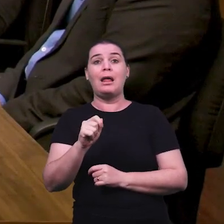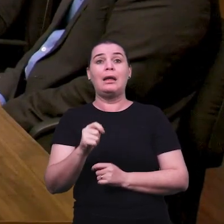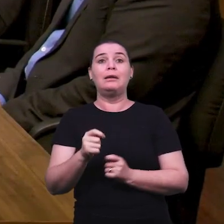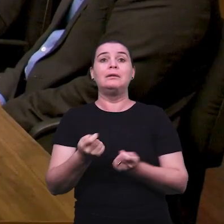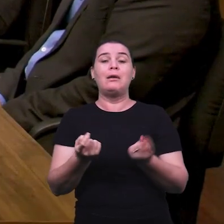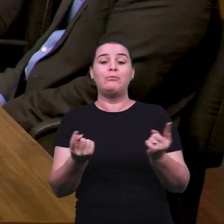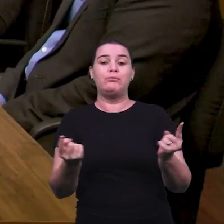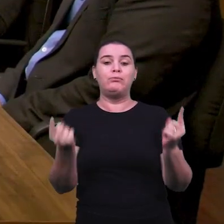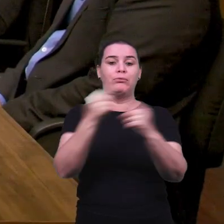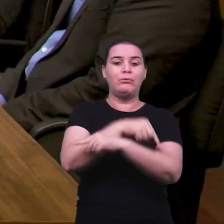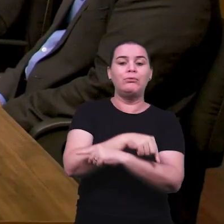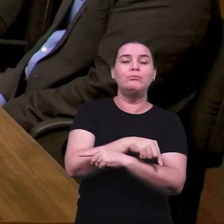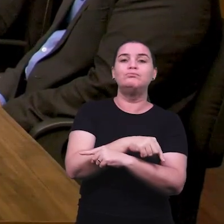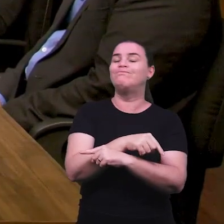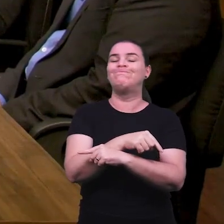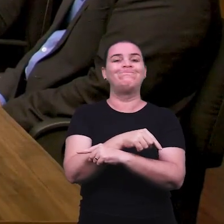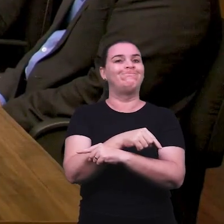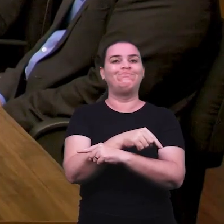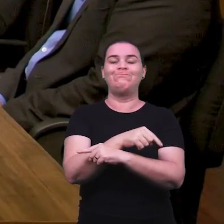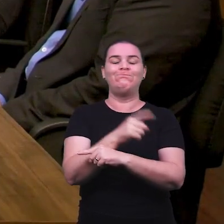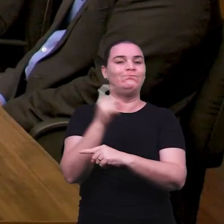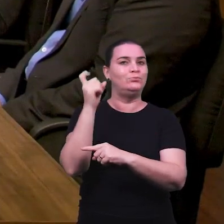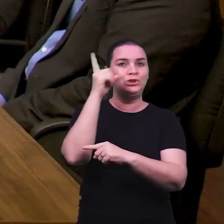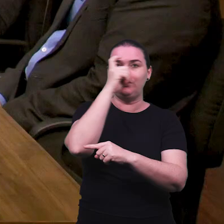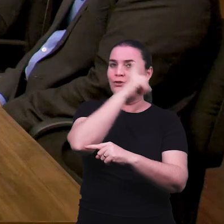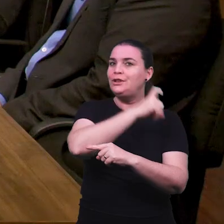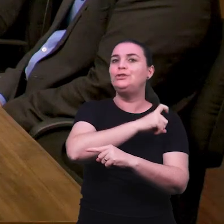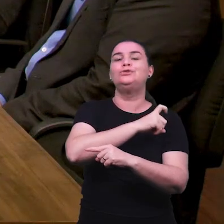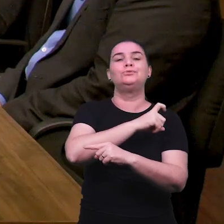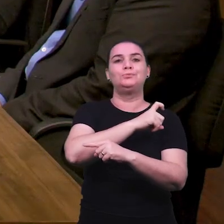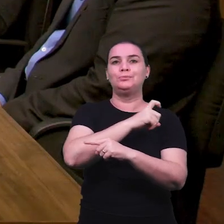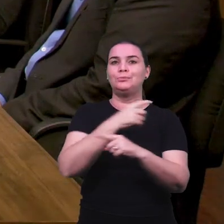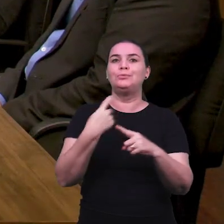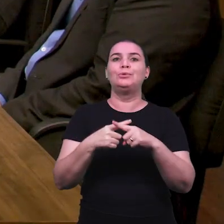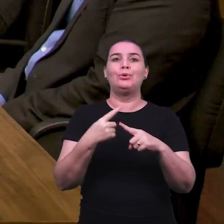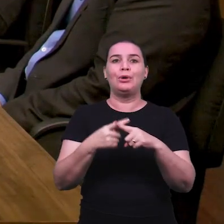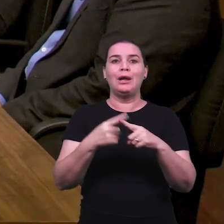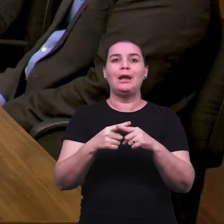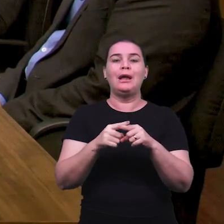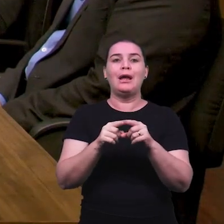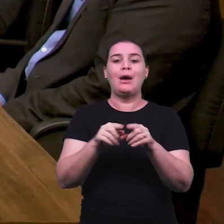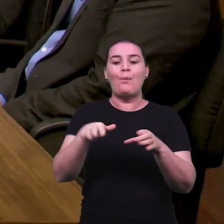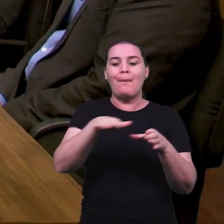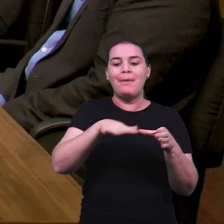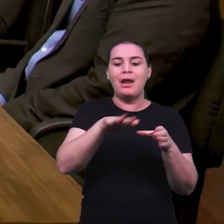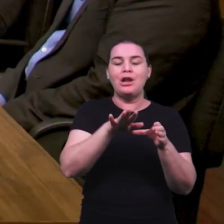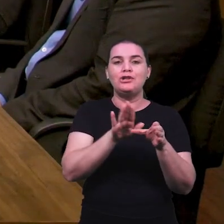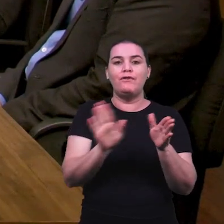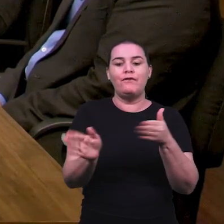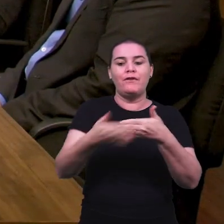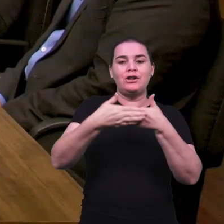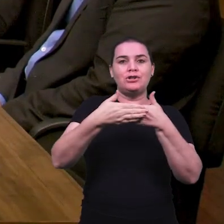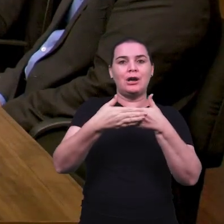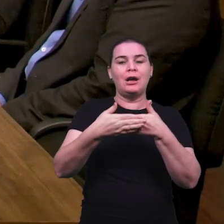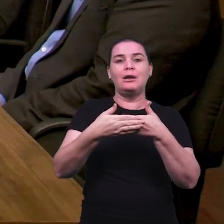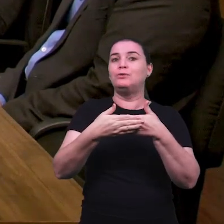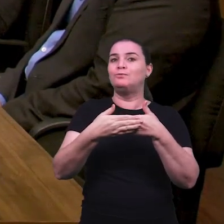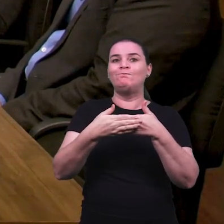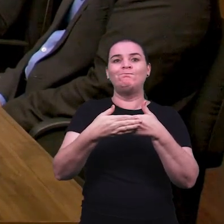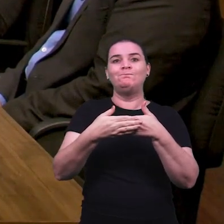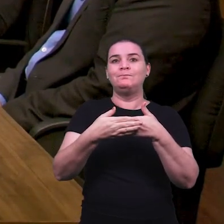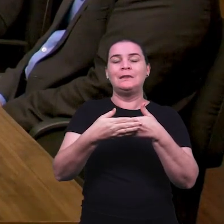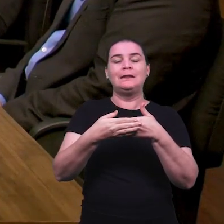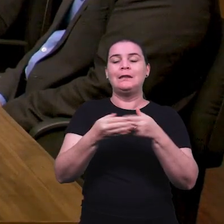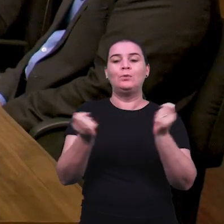assim? Sim, a entropia, de forma natural, Certo. num circuito fechado, num ambiente fechado, ela é